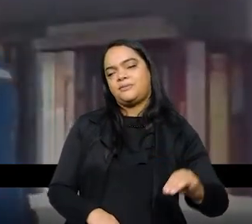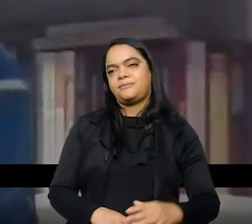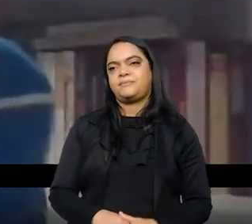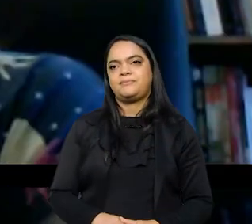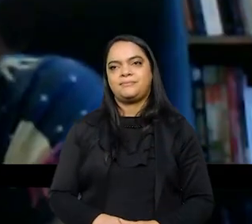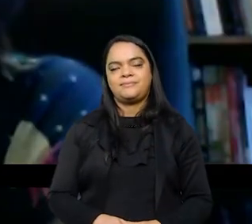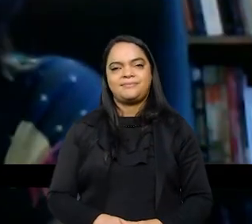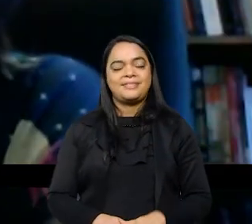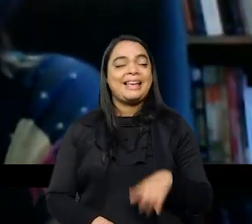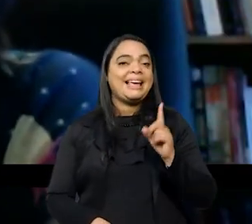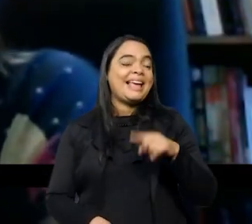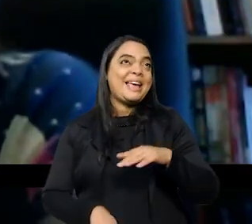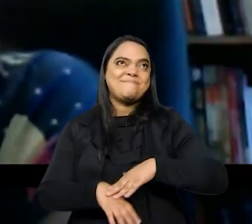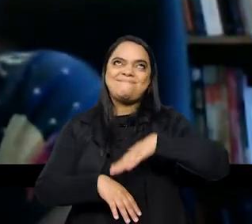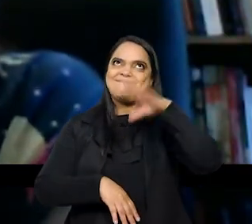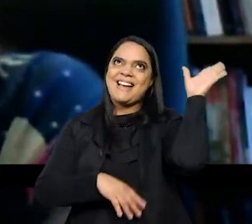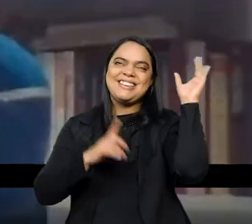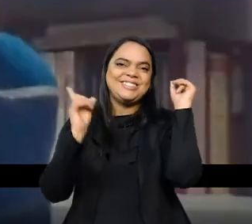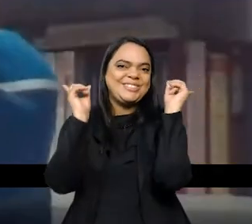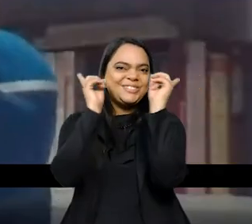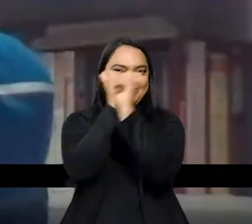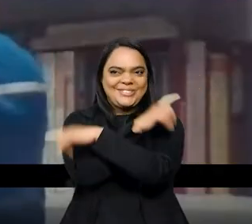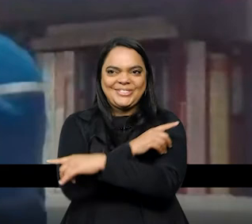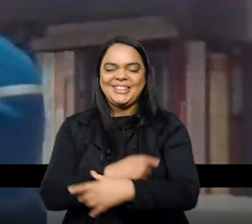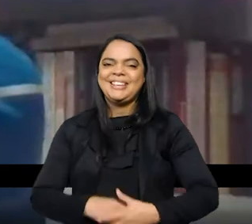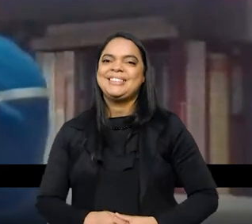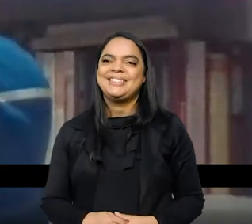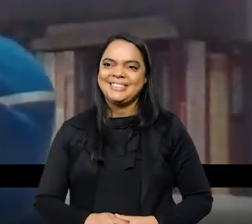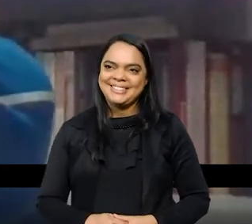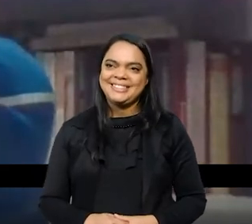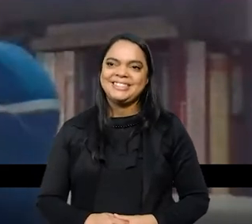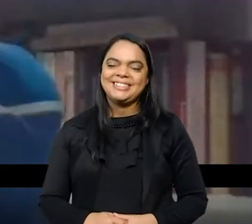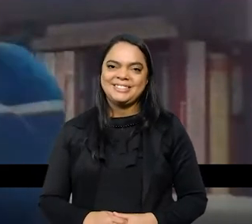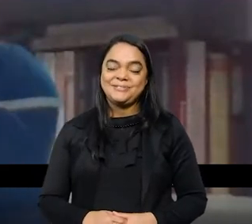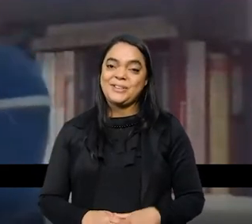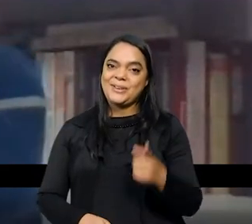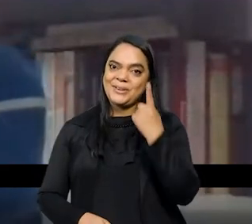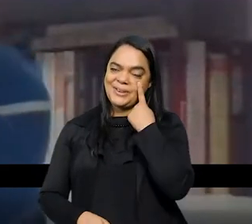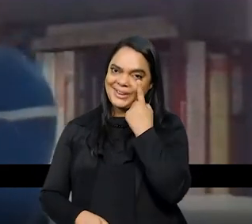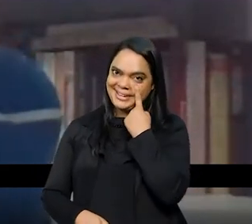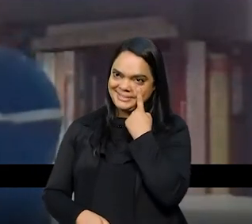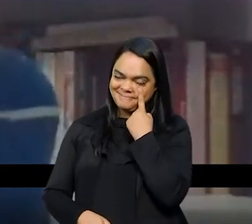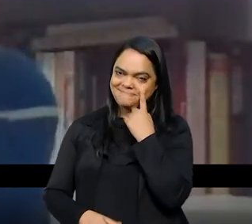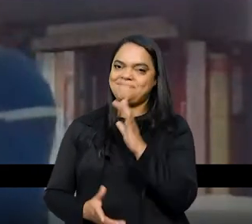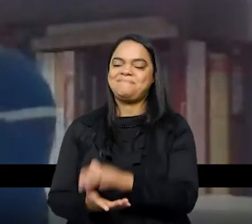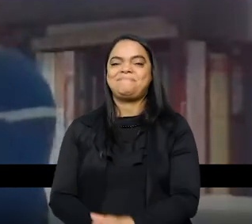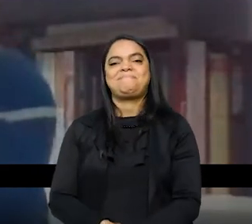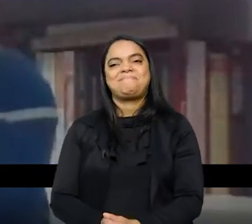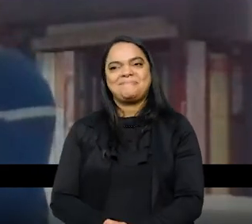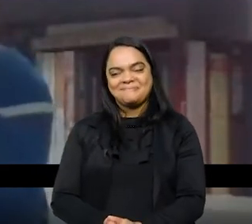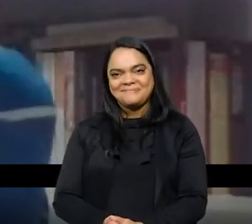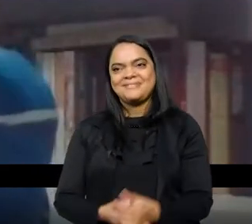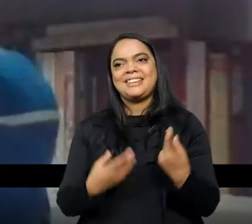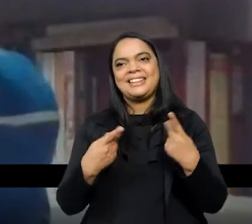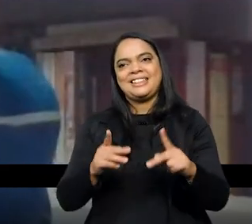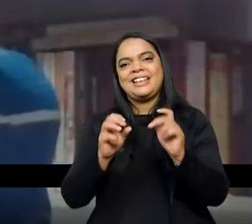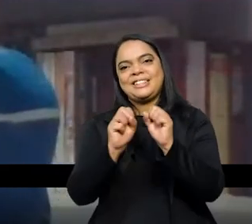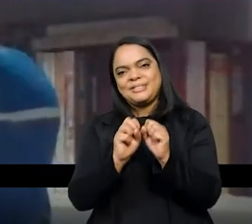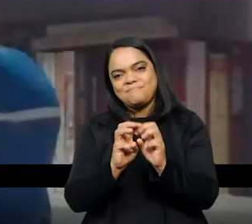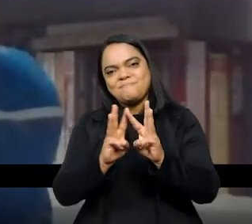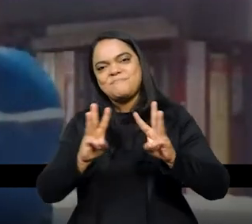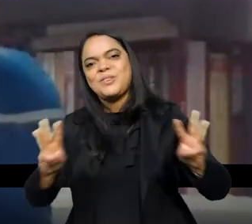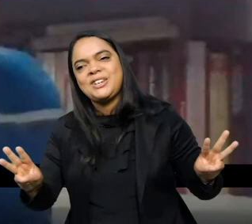pode faltar no portal. Olha, vamos nesse portal, essas independências,